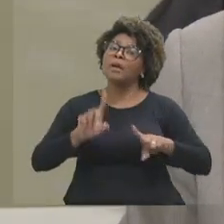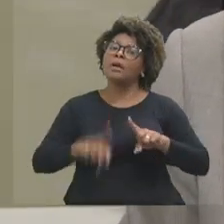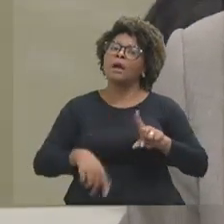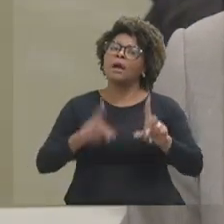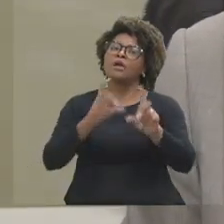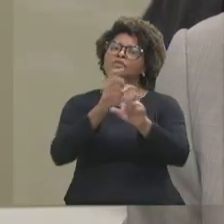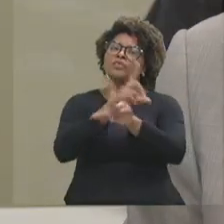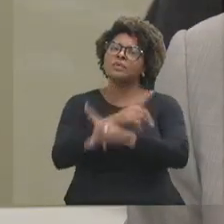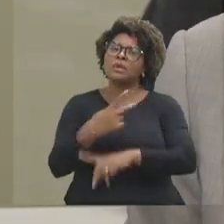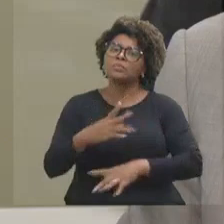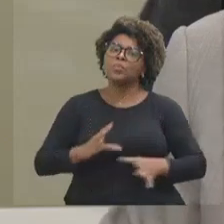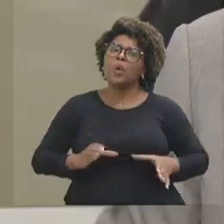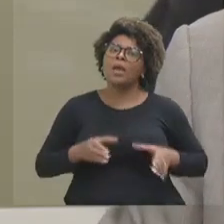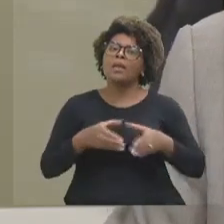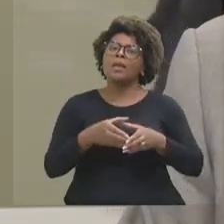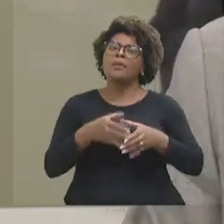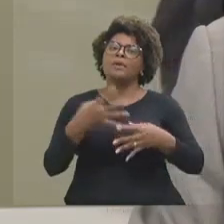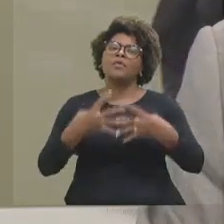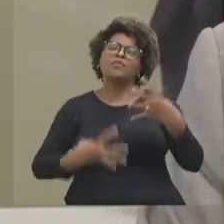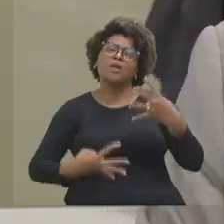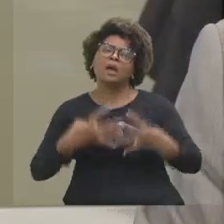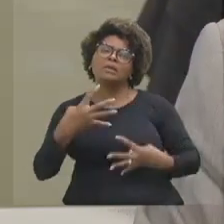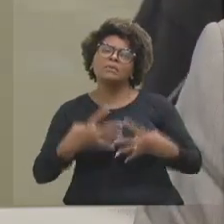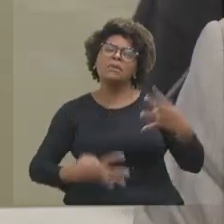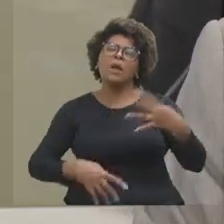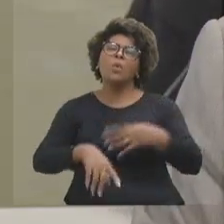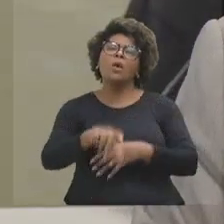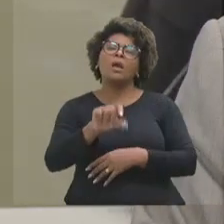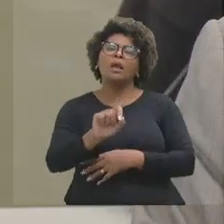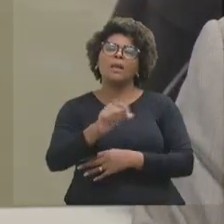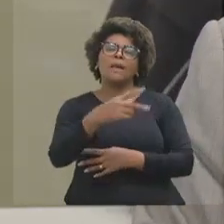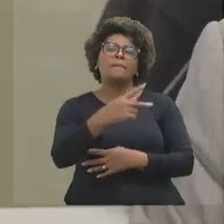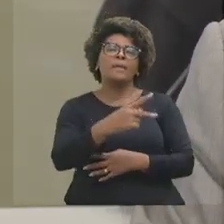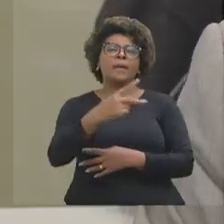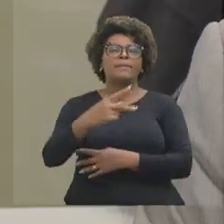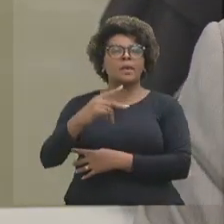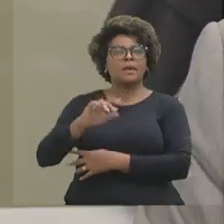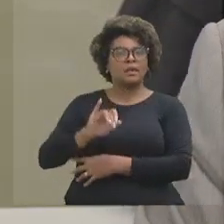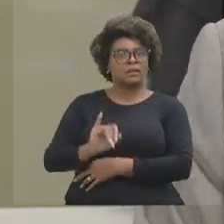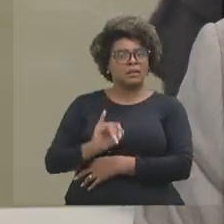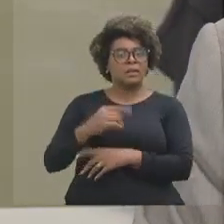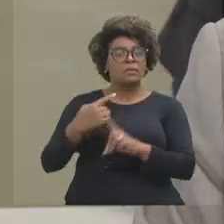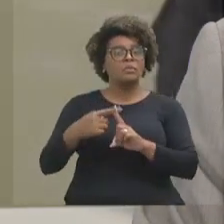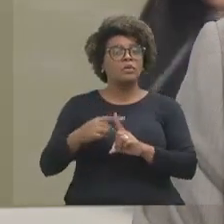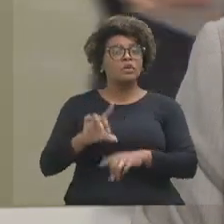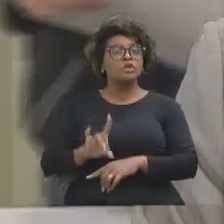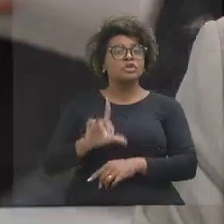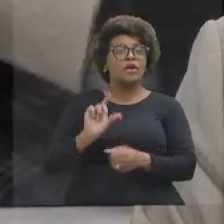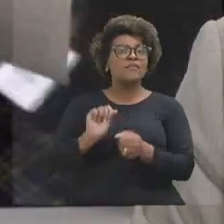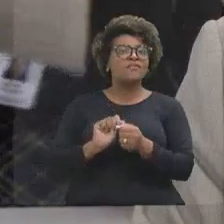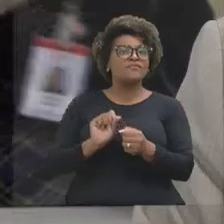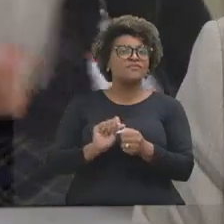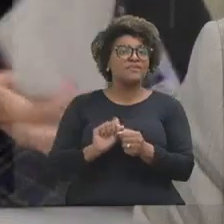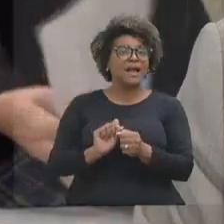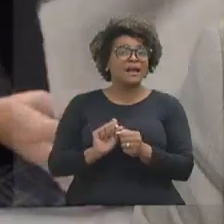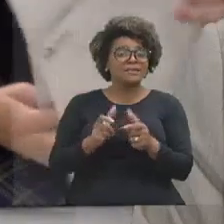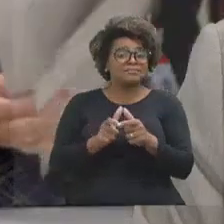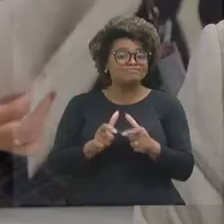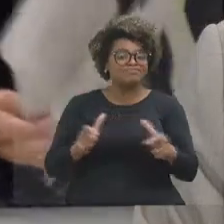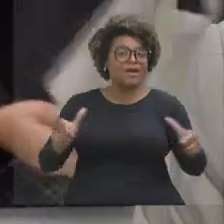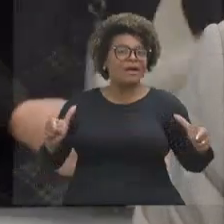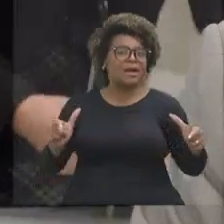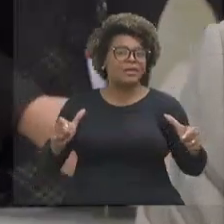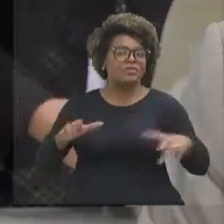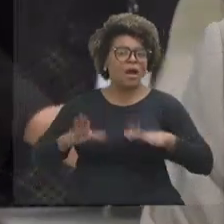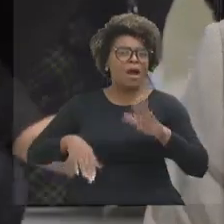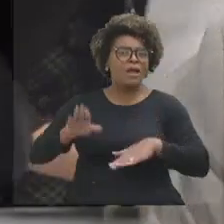em flexibilizar a questão da PPI porque ela tem sido só feita em macro e às vezes o município